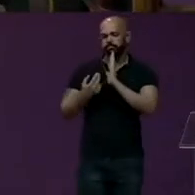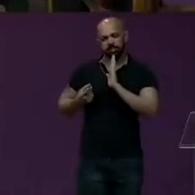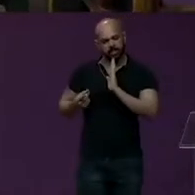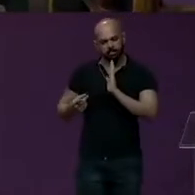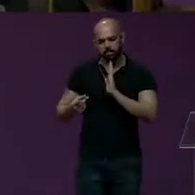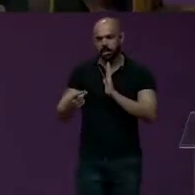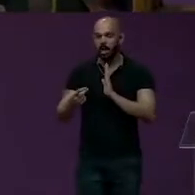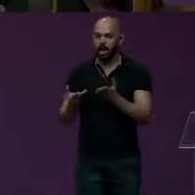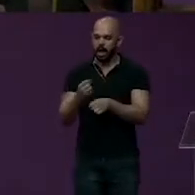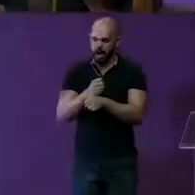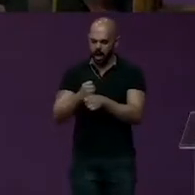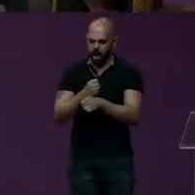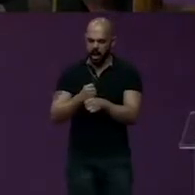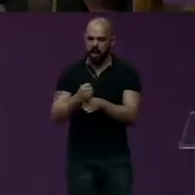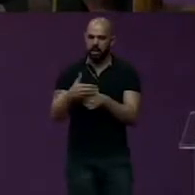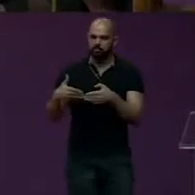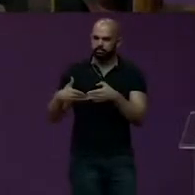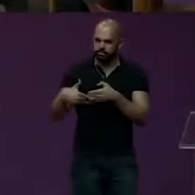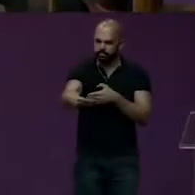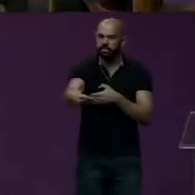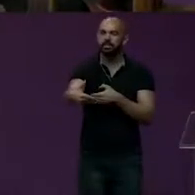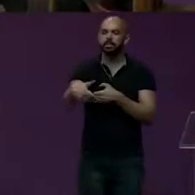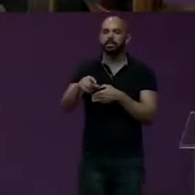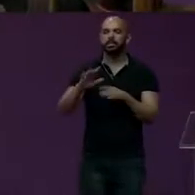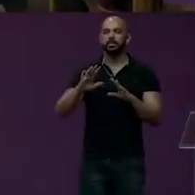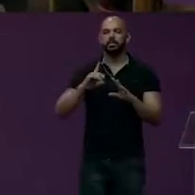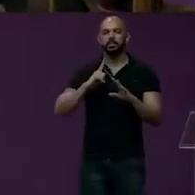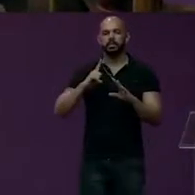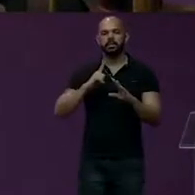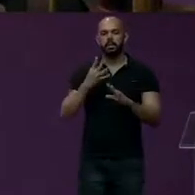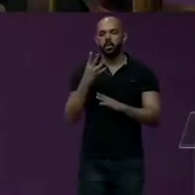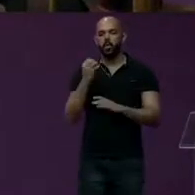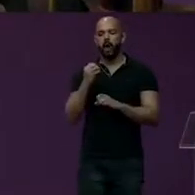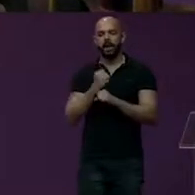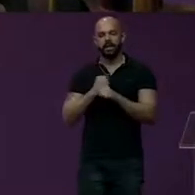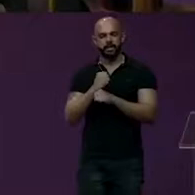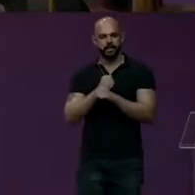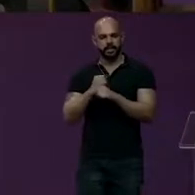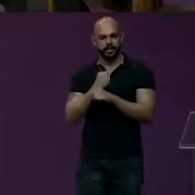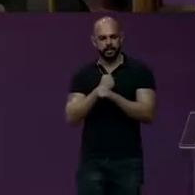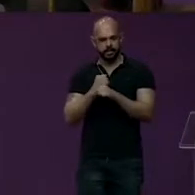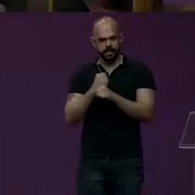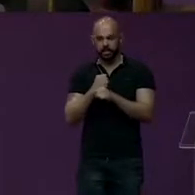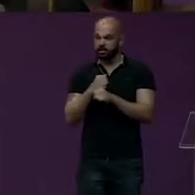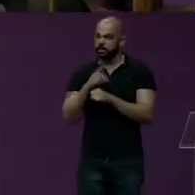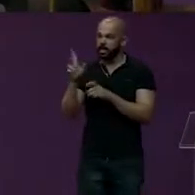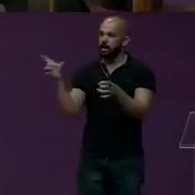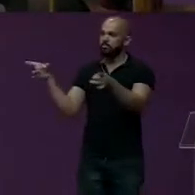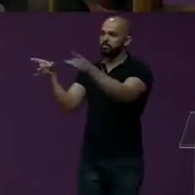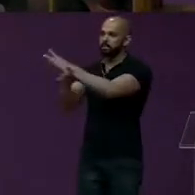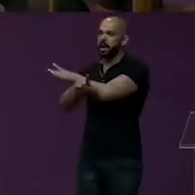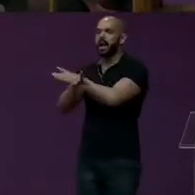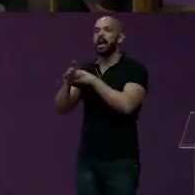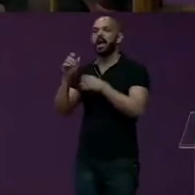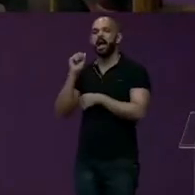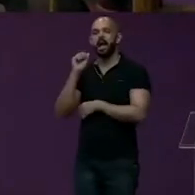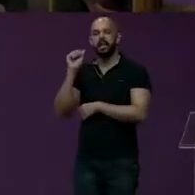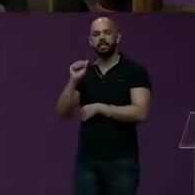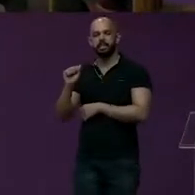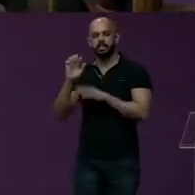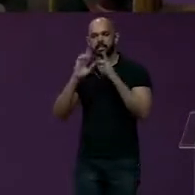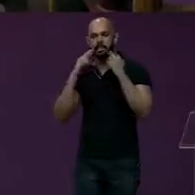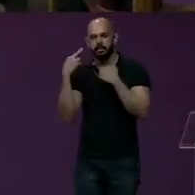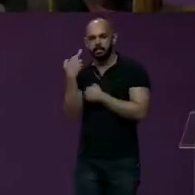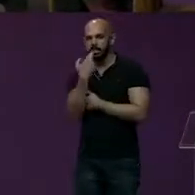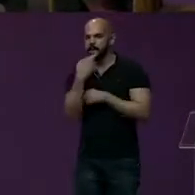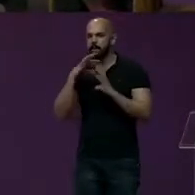permanece. Esse ano, inclusive, está se comemorando 40 anos de uma ata. Eu acabo de vir da Assembleia Mundial de Saúde e